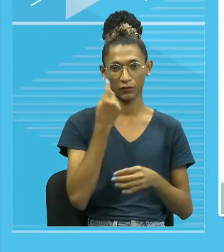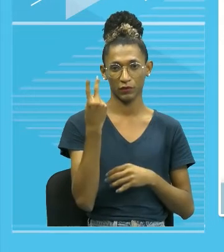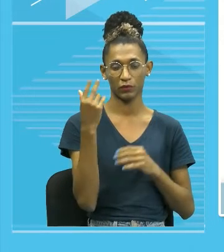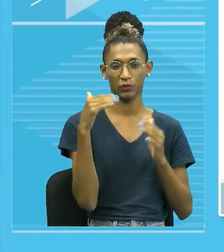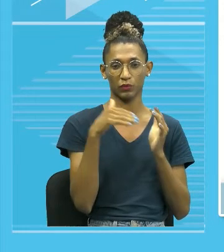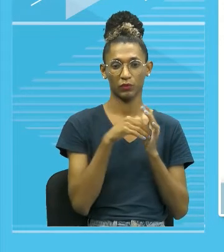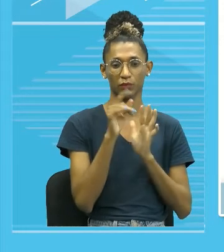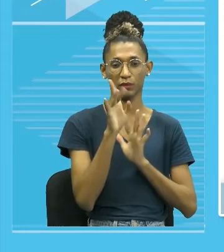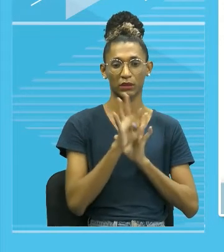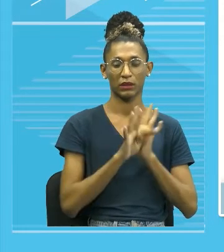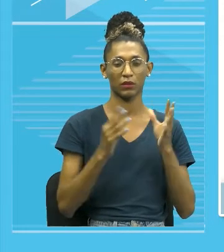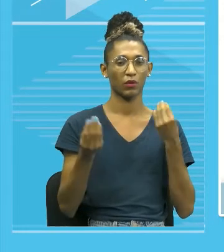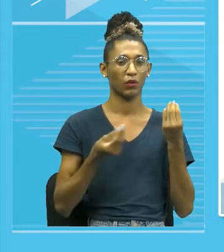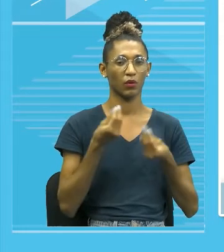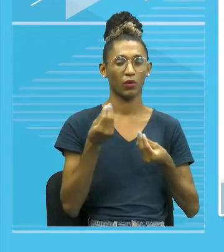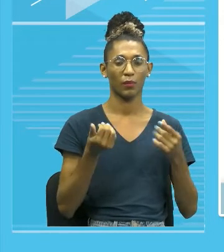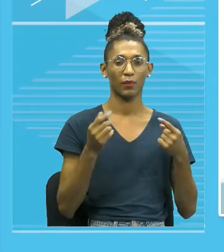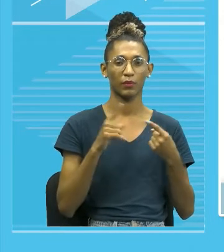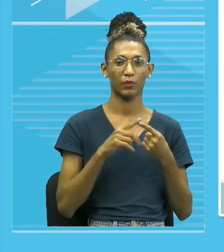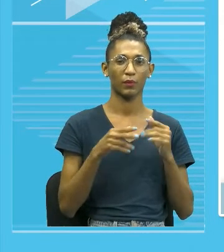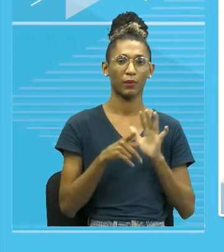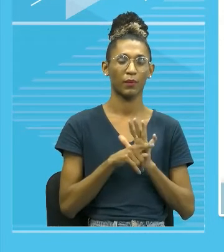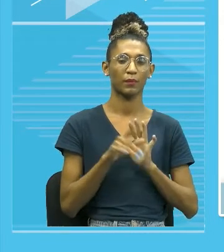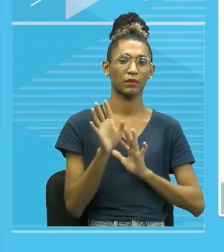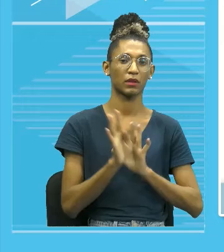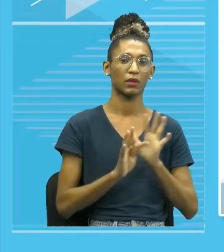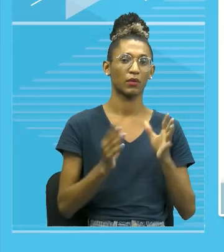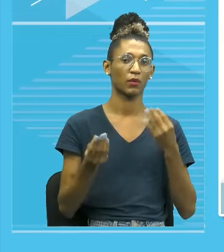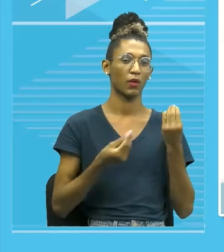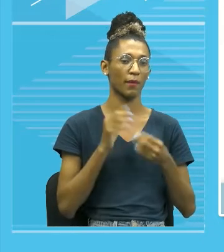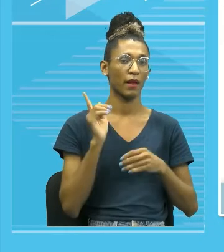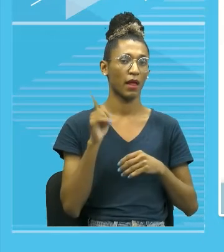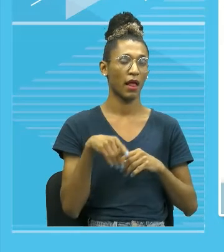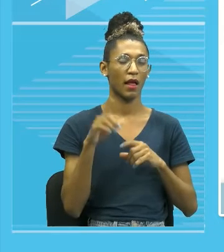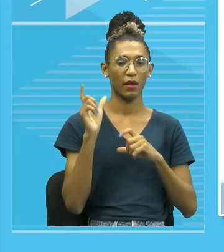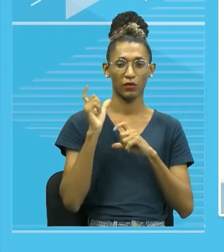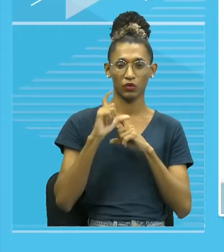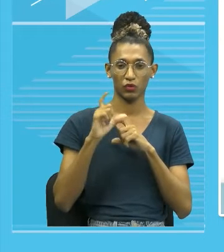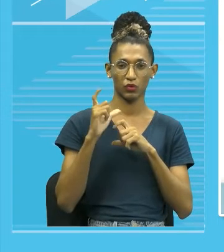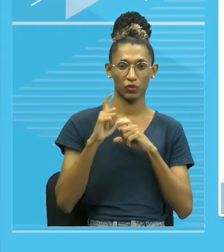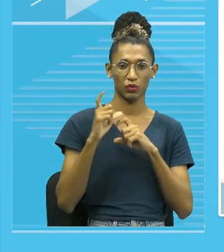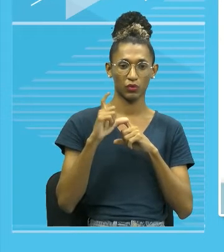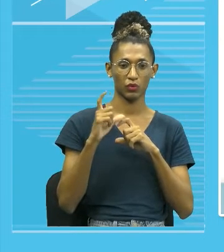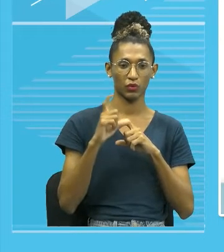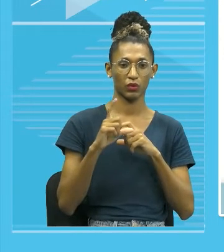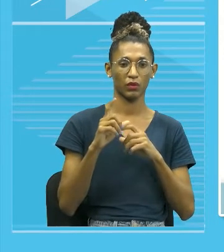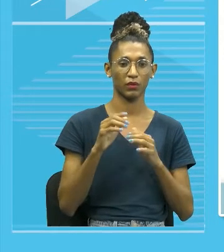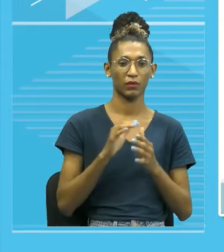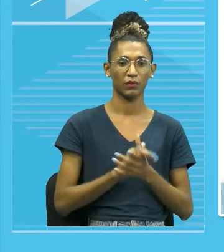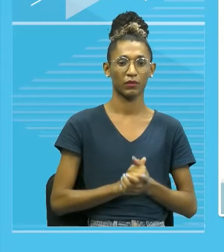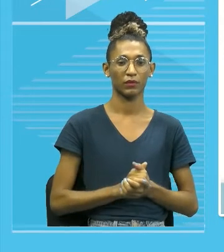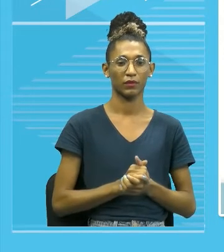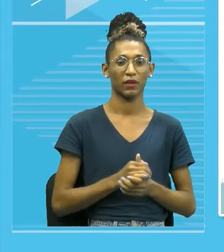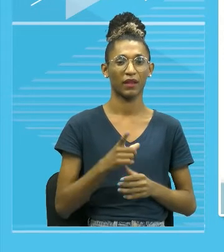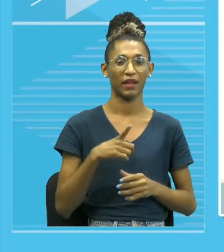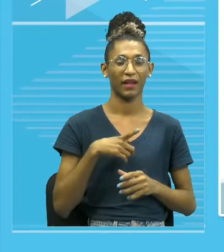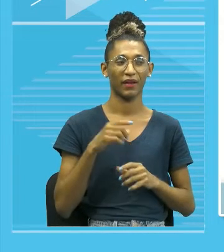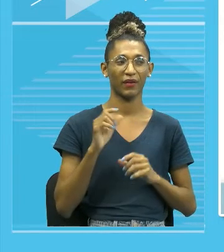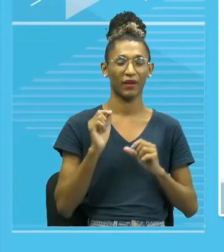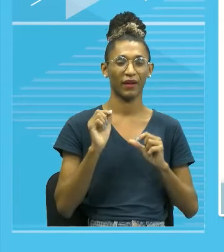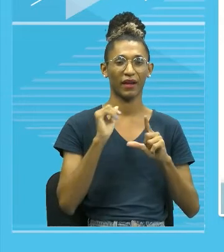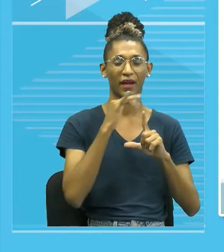textos é que esse tipo de texto quando é uma charge Quando é o espanhol deixam de caricatura